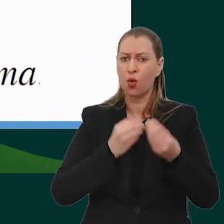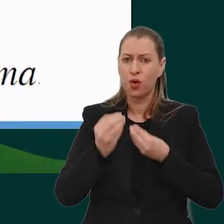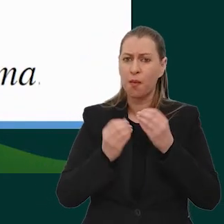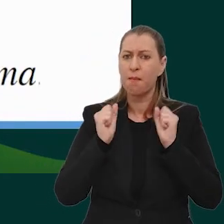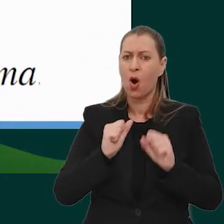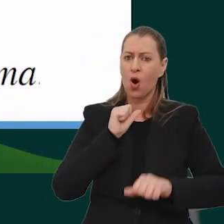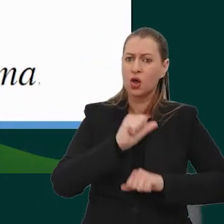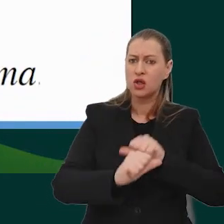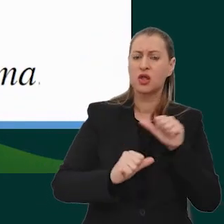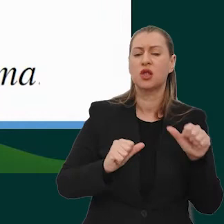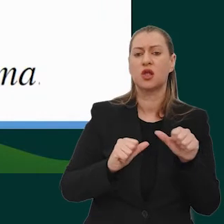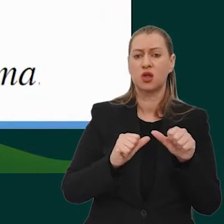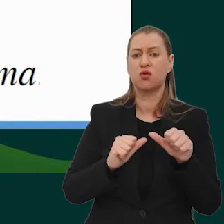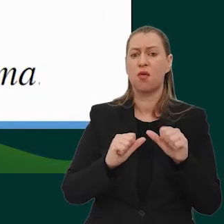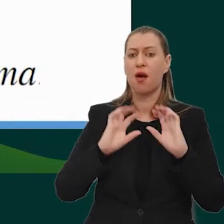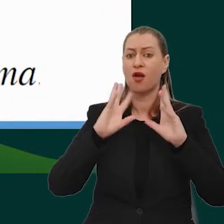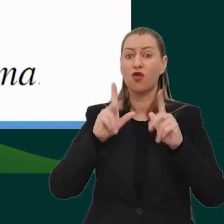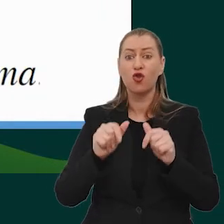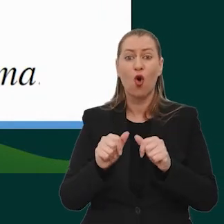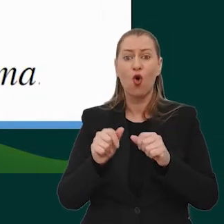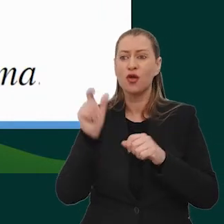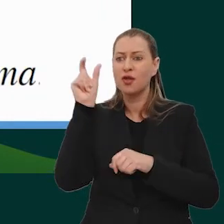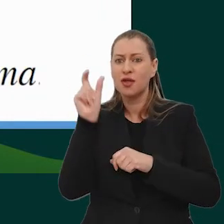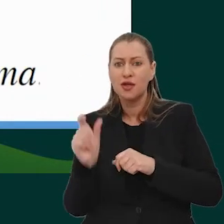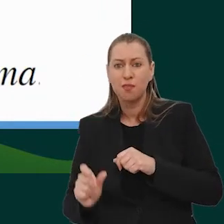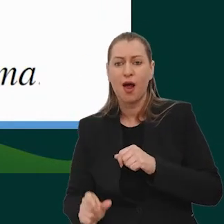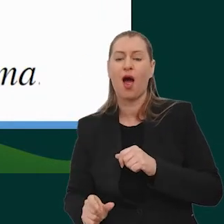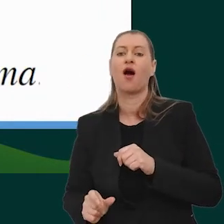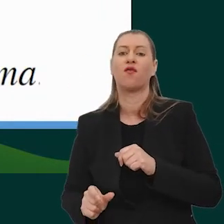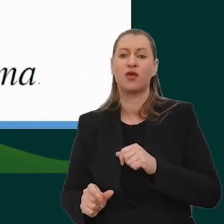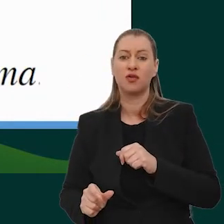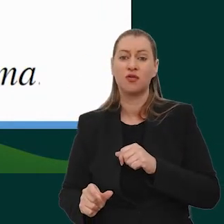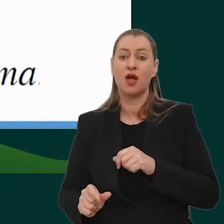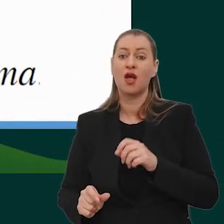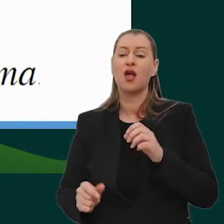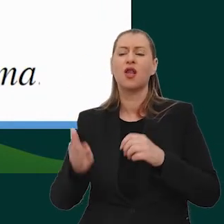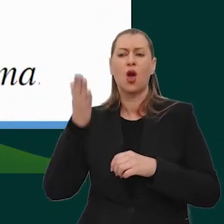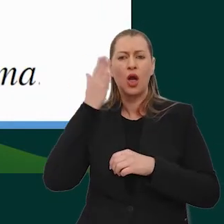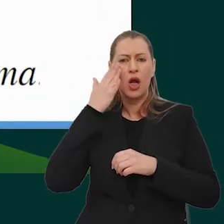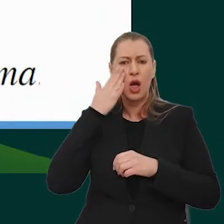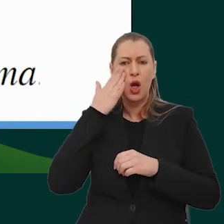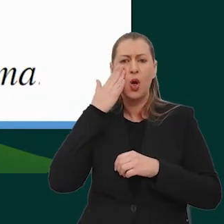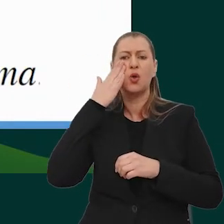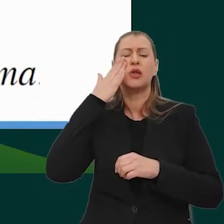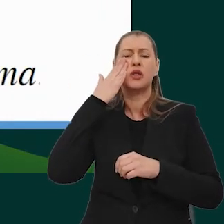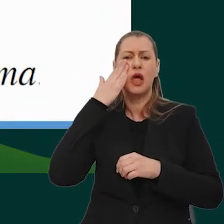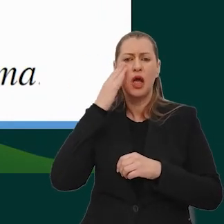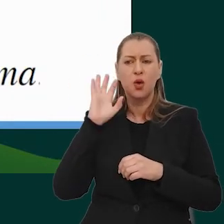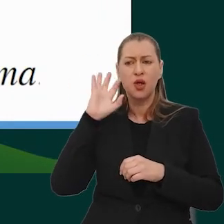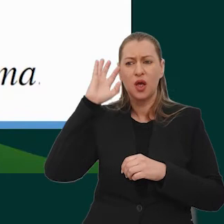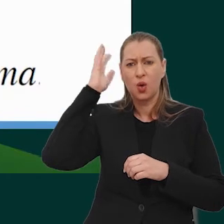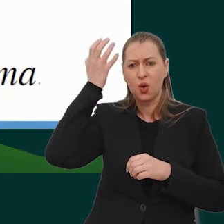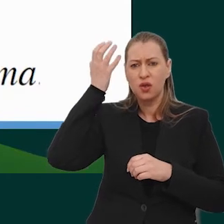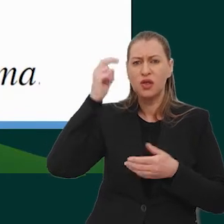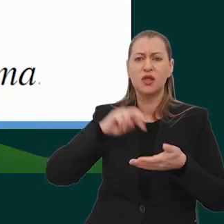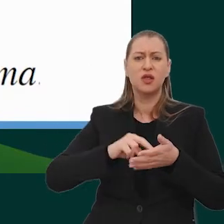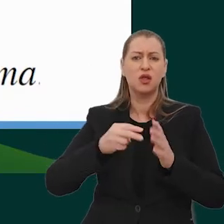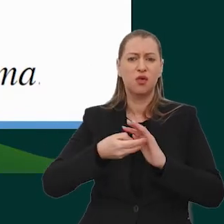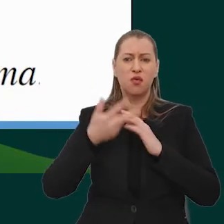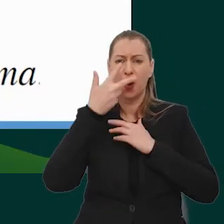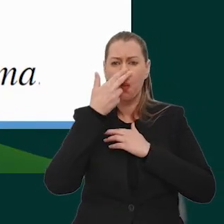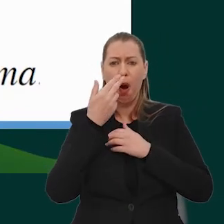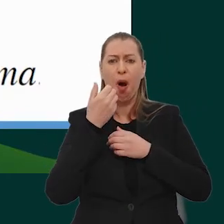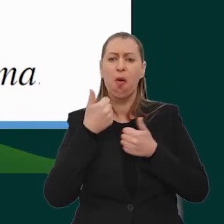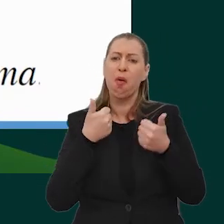se transformar todas essas variantes. Então eu sei que quando isso acontecer, tudo isso aqui significa a mesma coisa, ou próximo disso,